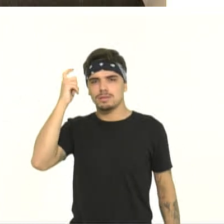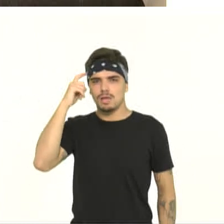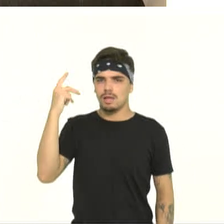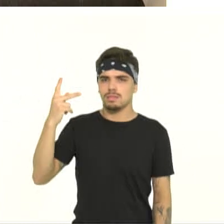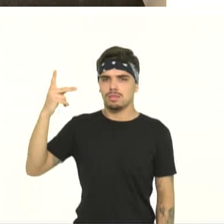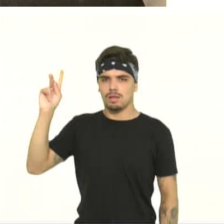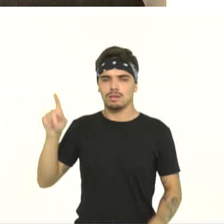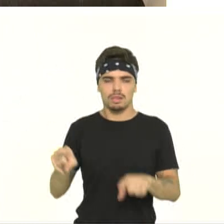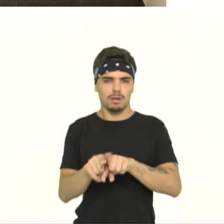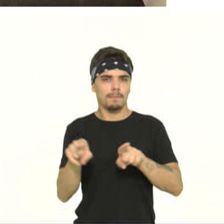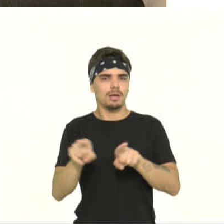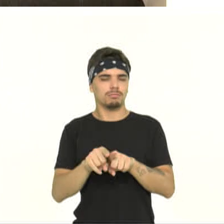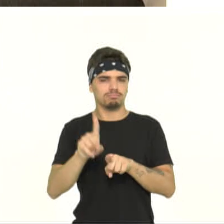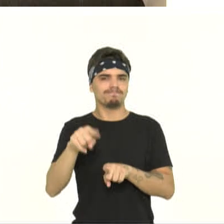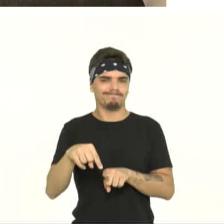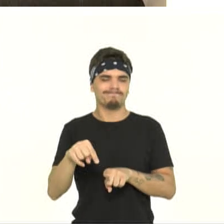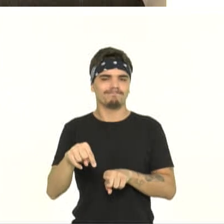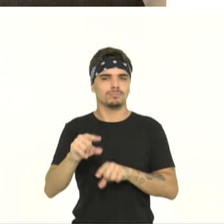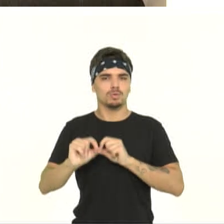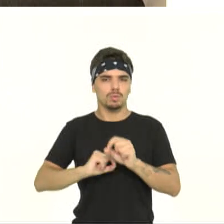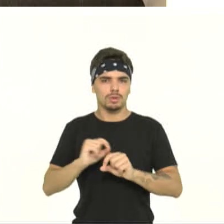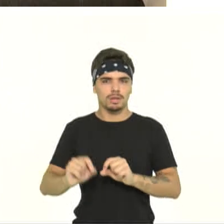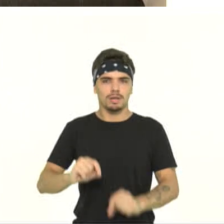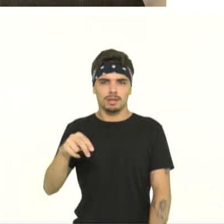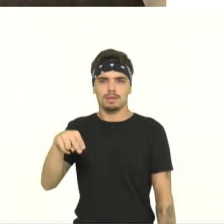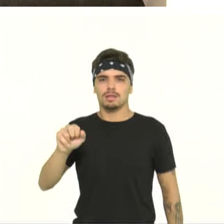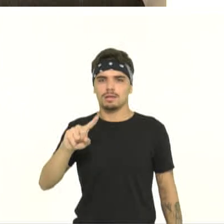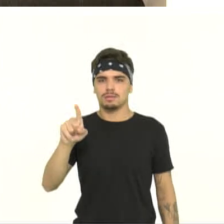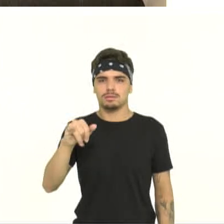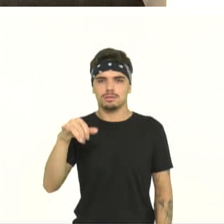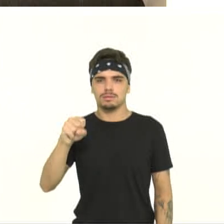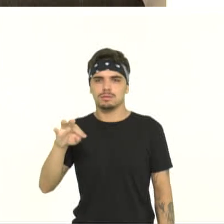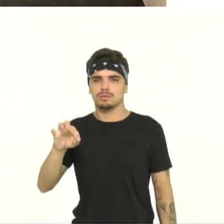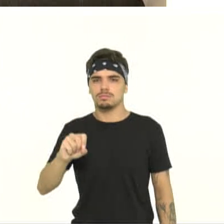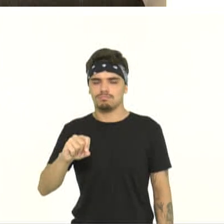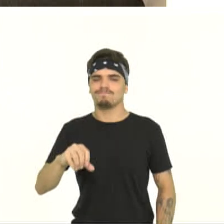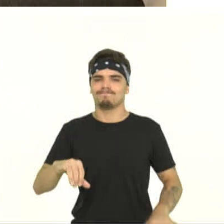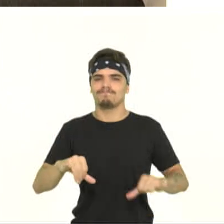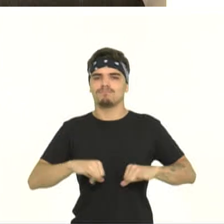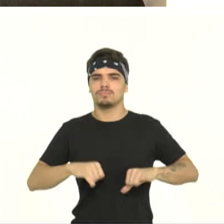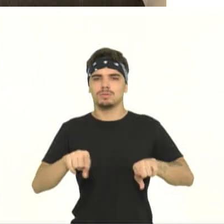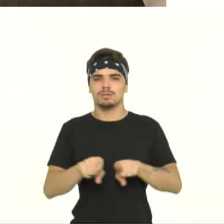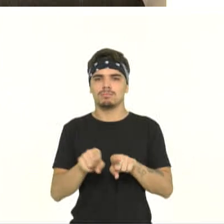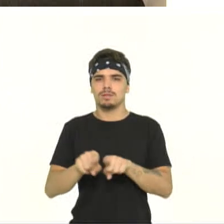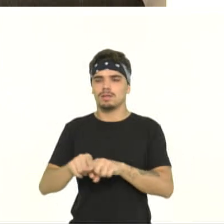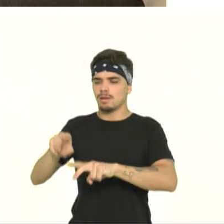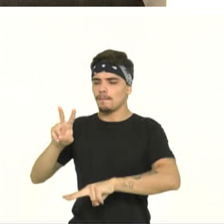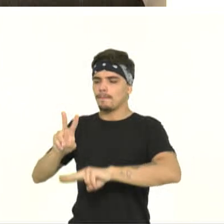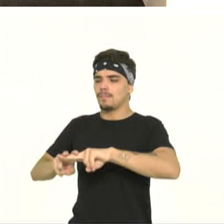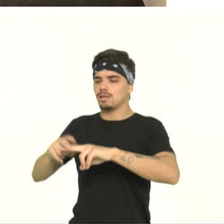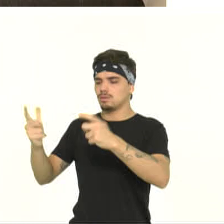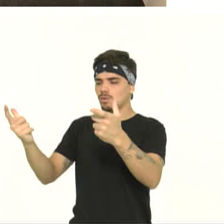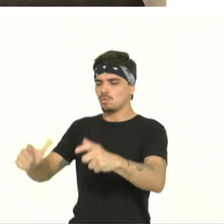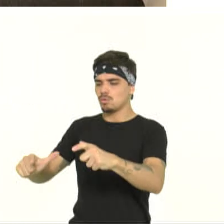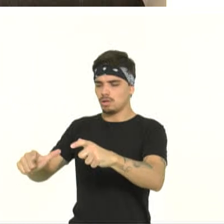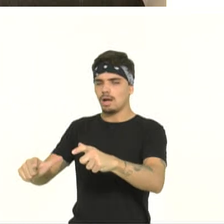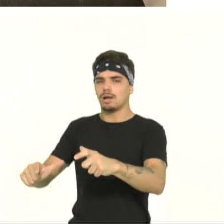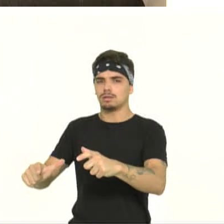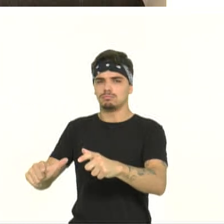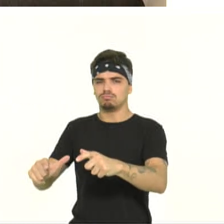Arendt. Foi vítima do nazismo, sendo inclusive presa em um campo de concentração, de onde